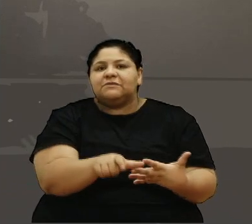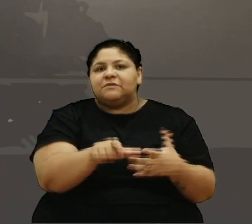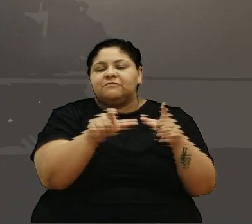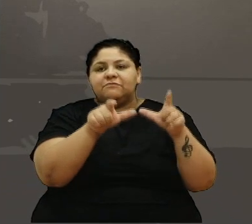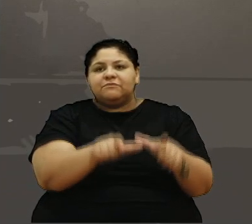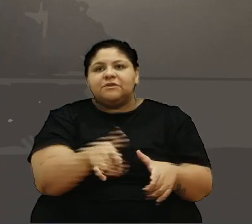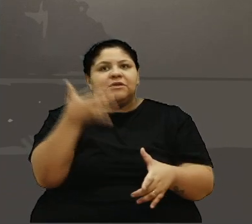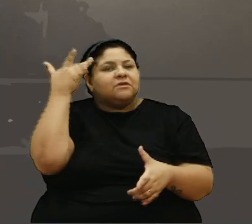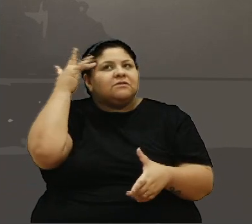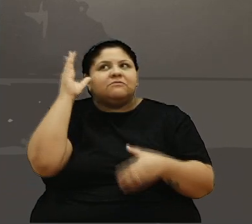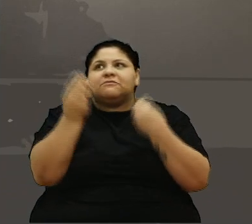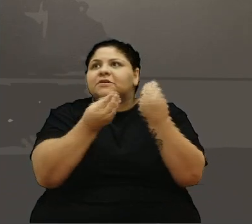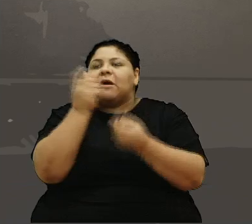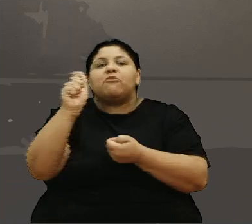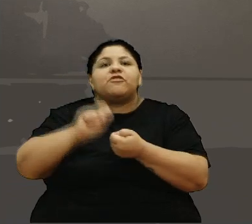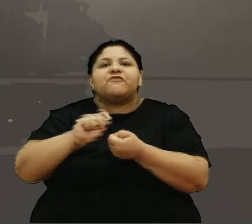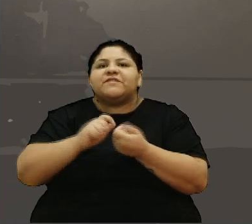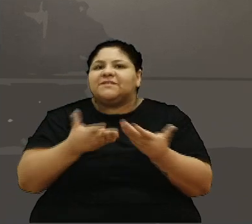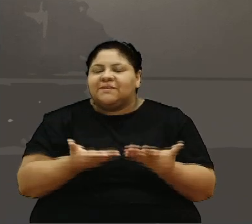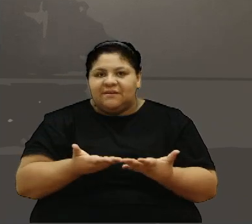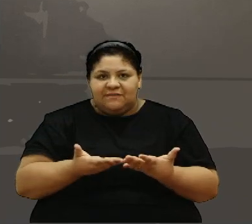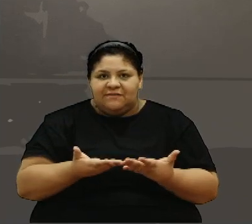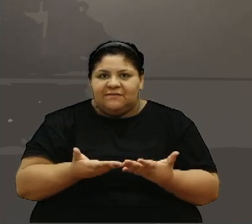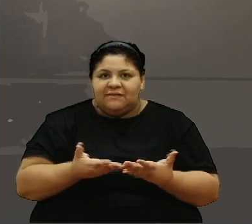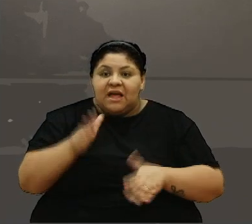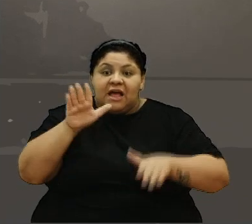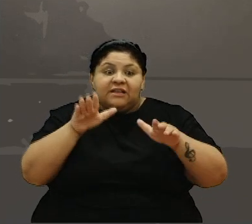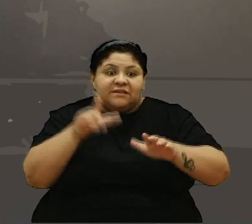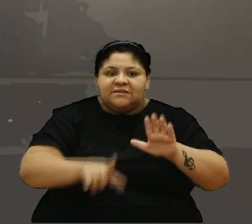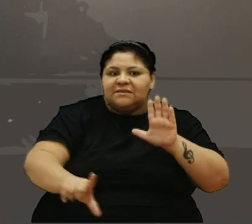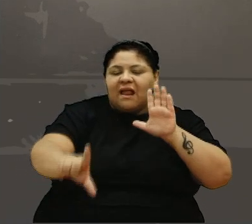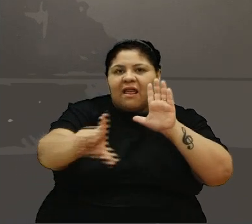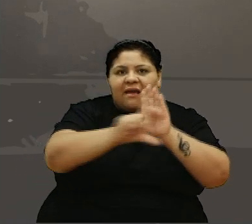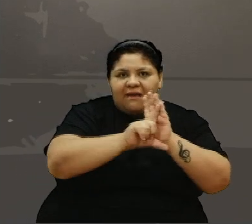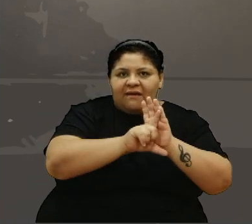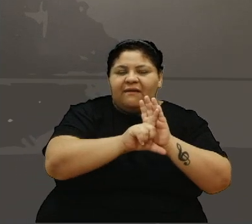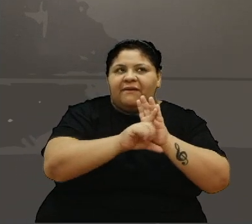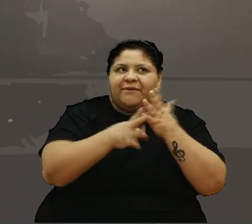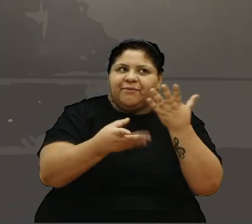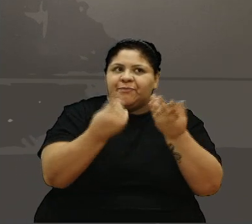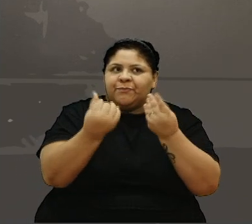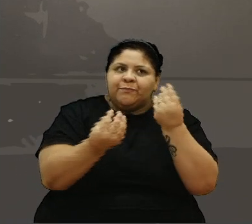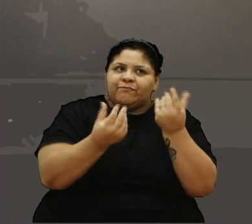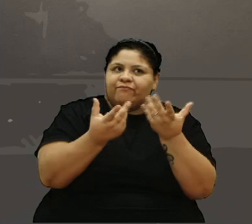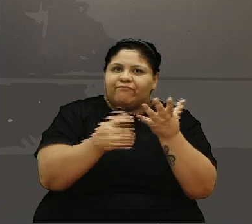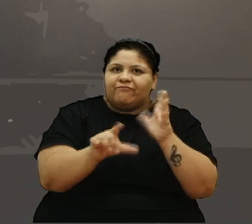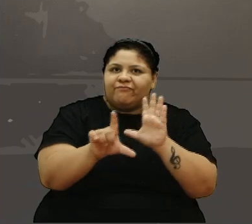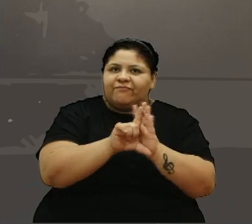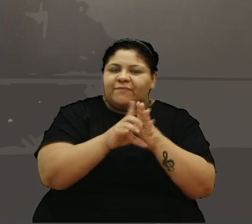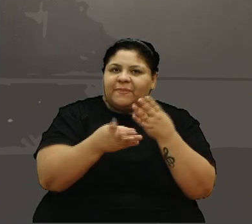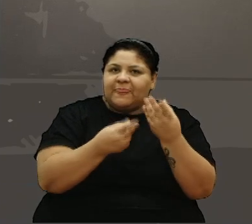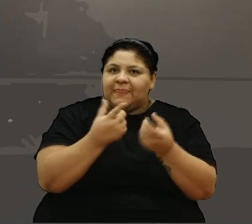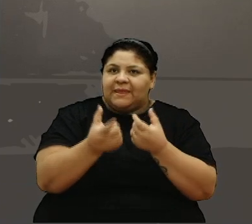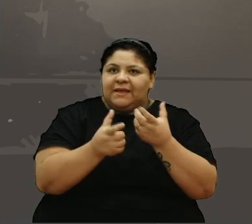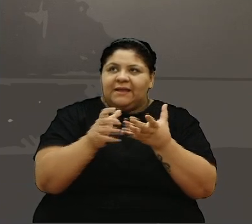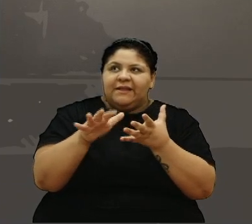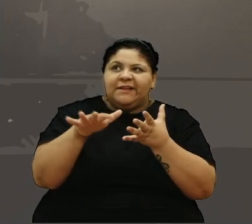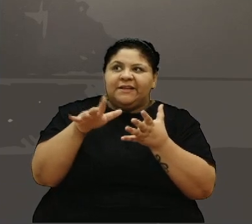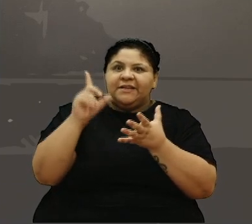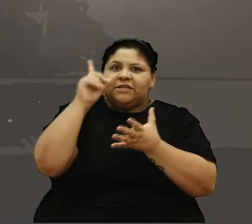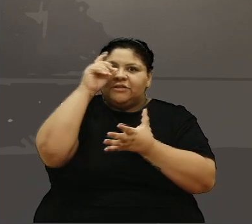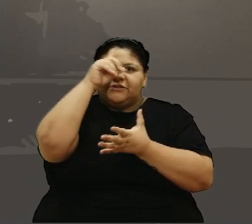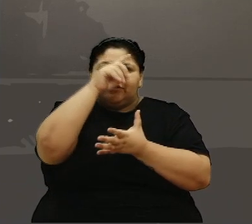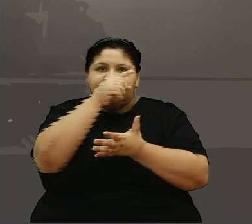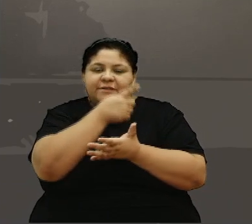mercê da lei, que muitas vezes é uma lei assim que ela é genérica e acaba